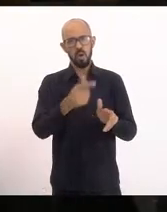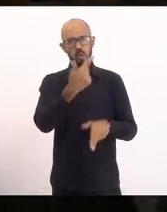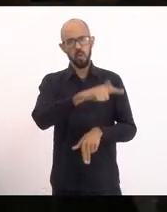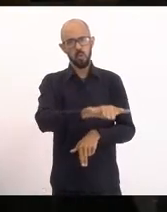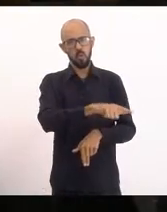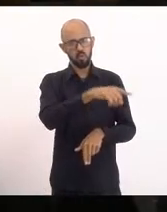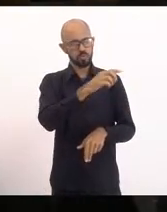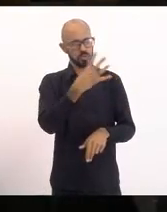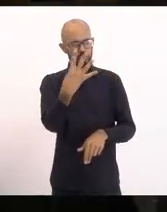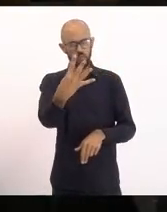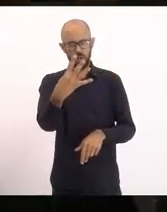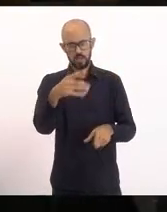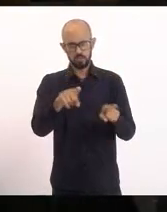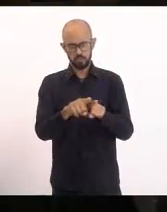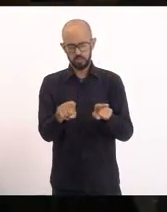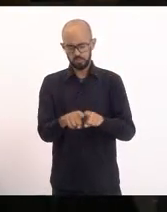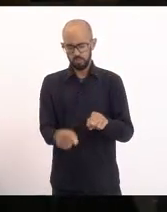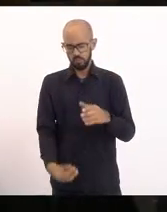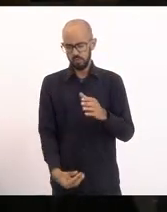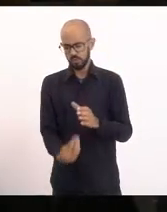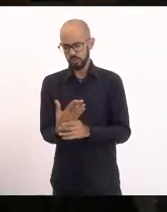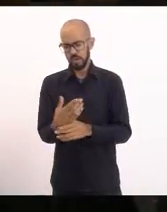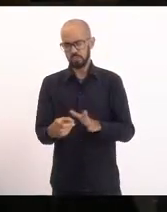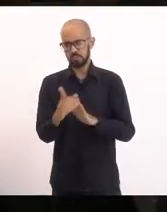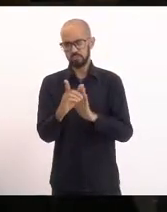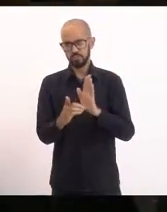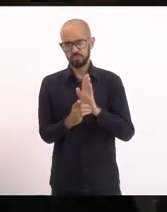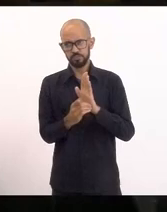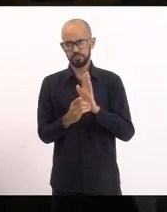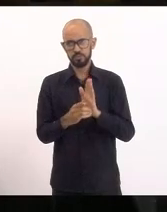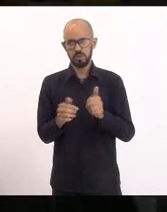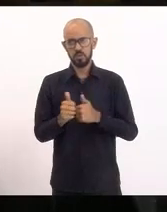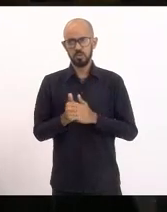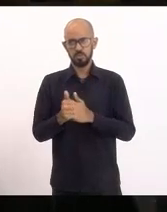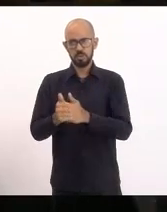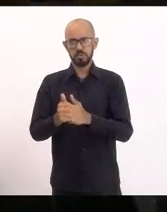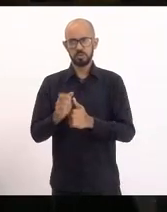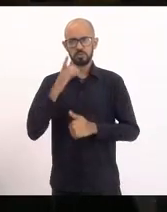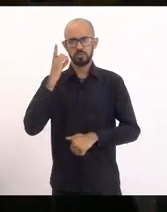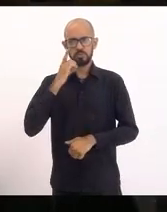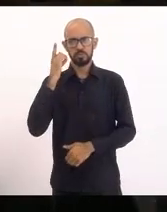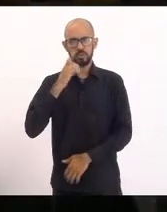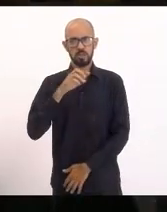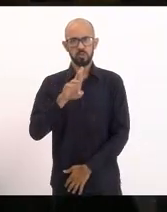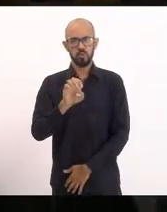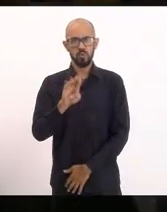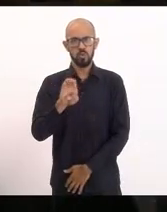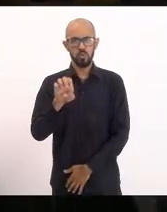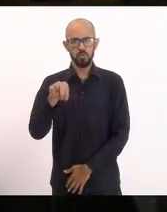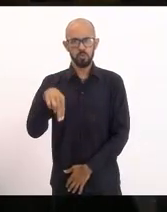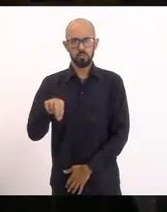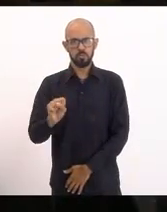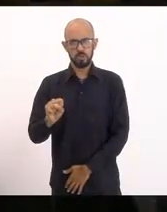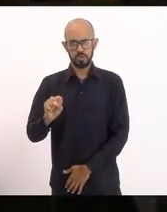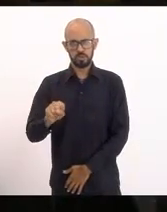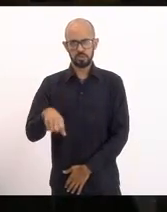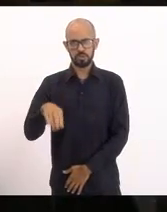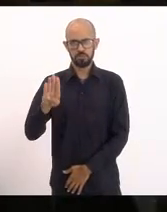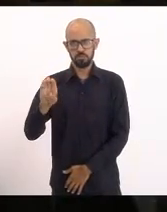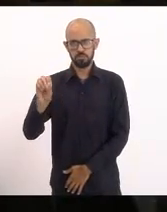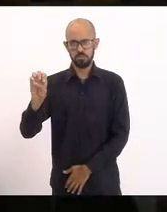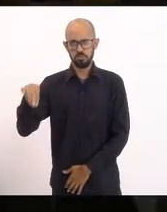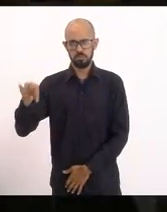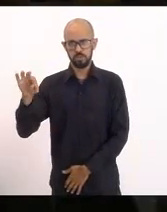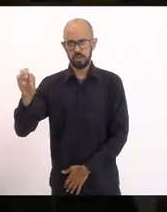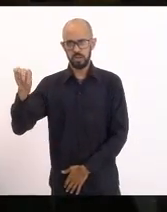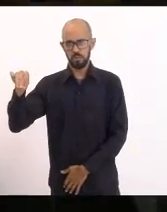contra as outras 4, acompanhado do então deputado Rubens Bontempo. Senhor presidente, e